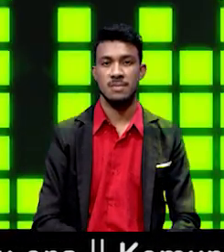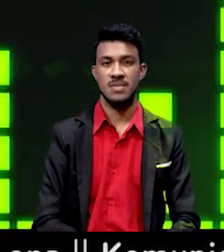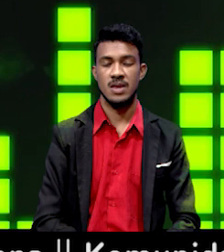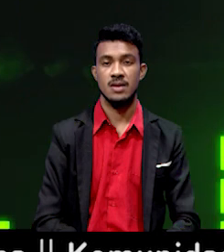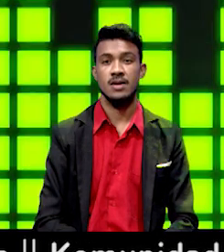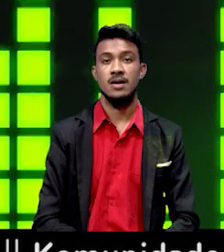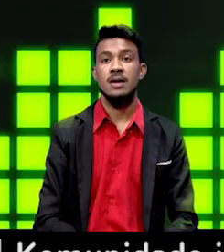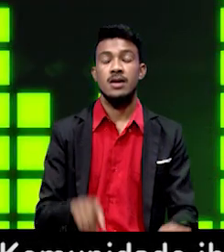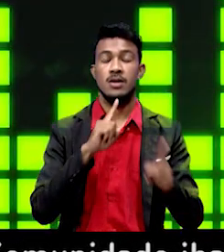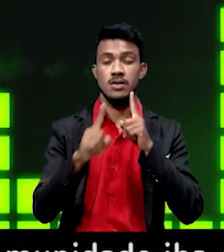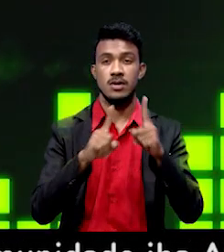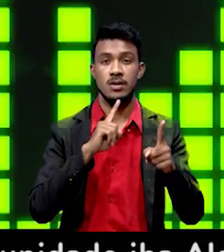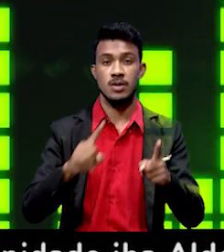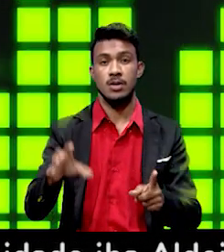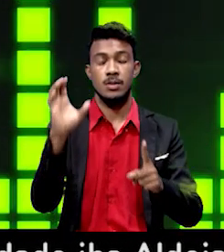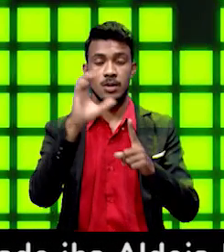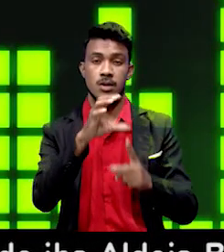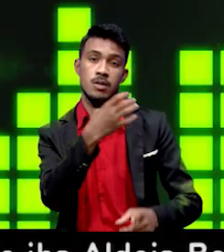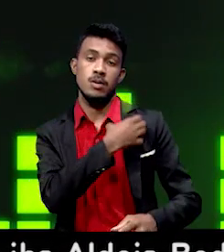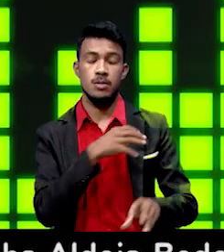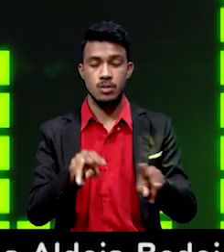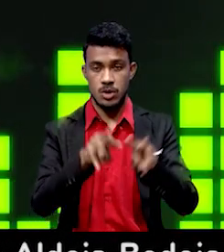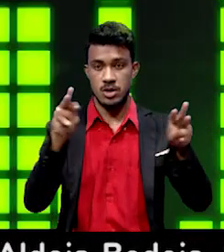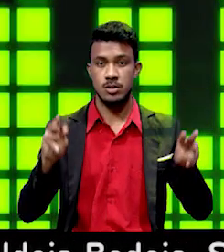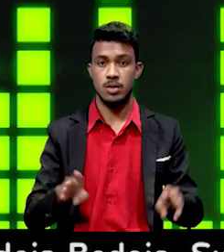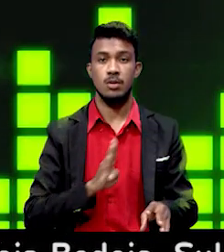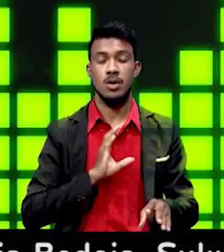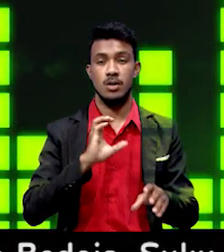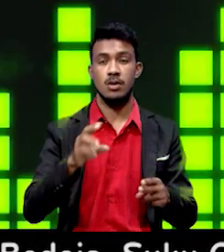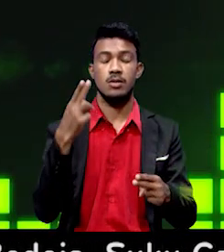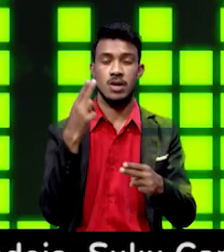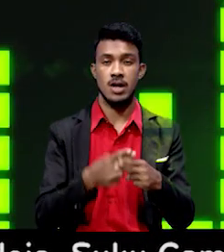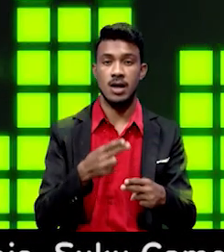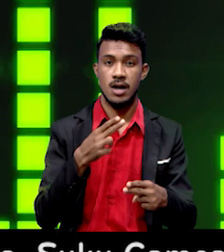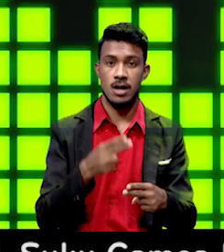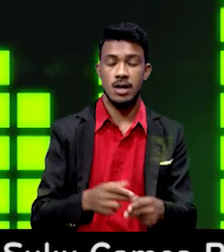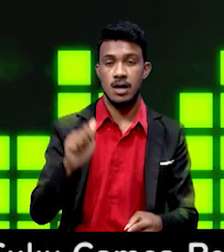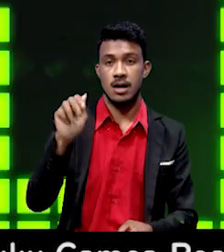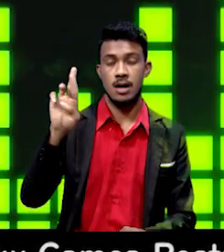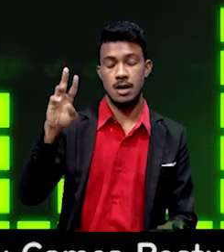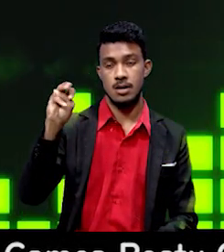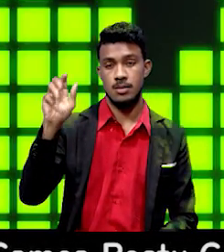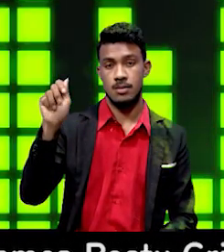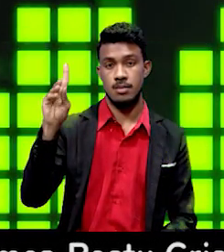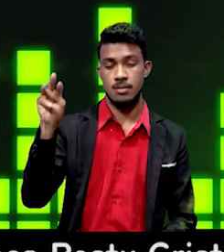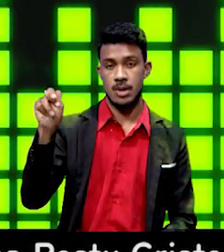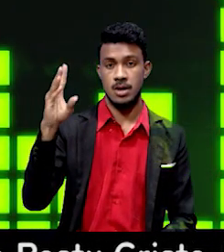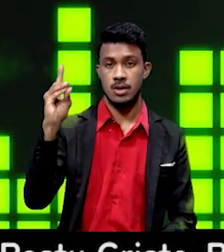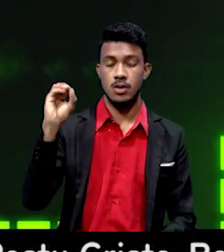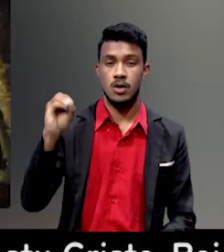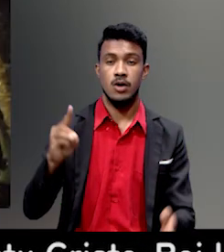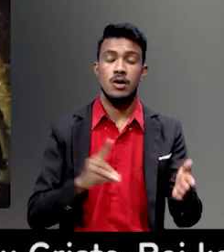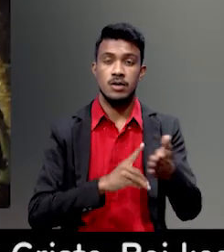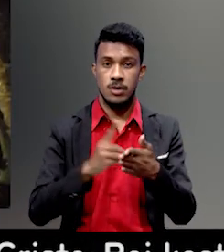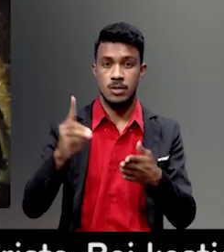Assunto, né, ratou-se comandante PNTL município Baucau, superintendente Seife Armando Monteiro, domingo, semana, né. Caso omitido, assuro